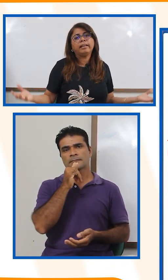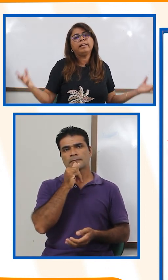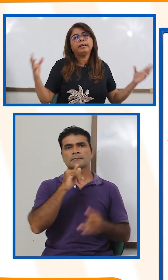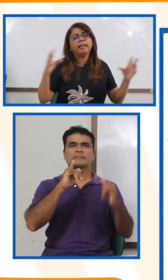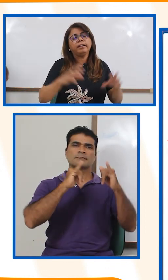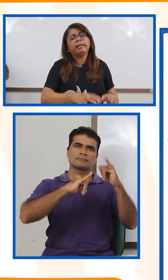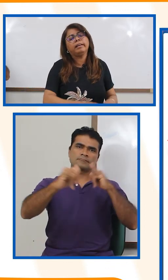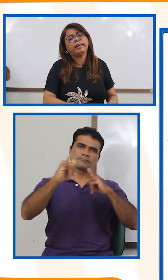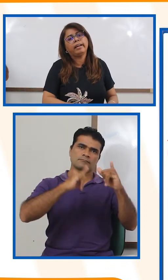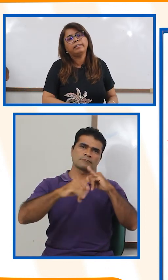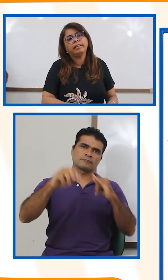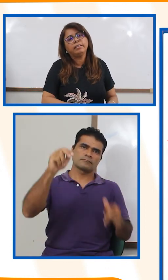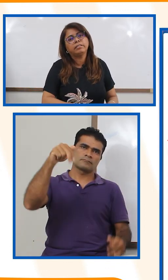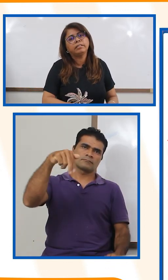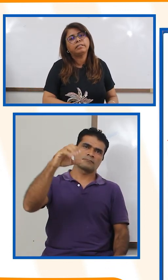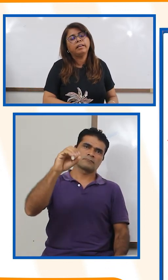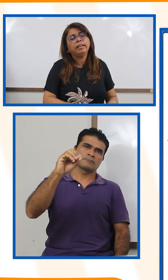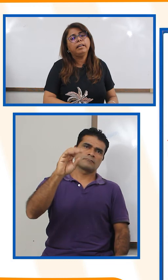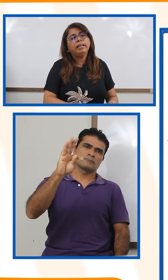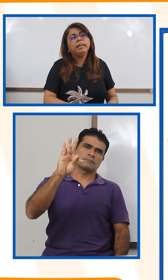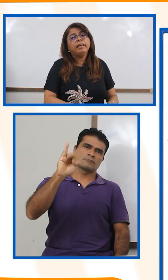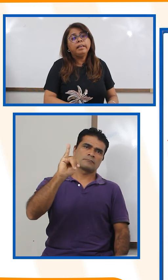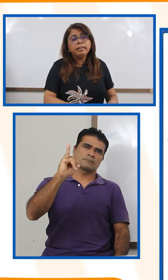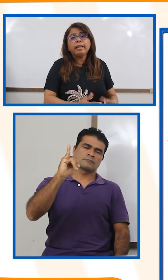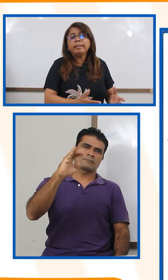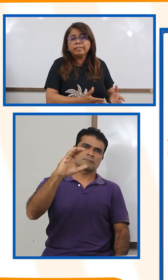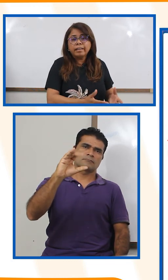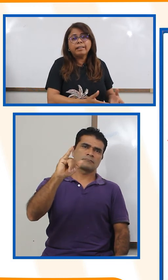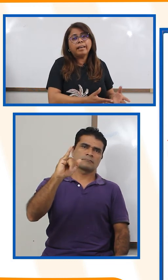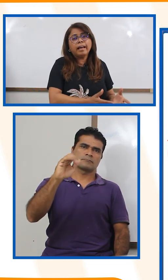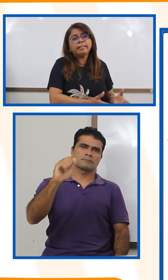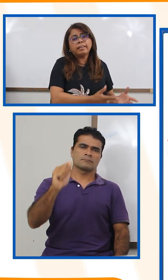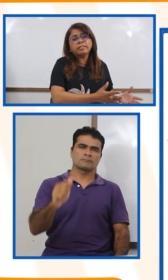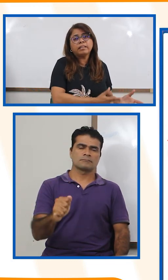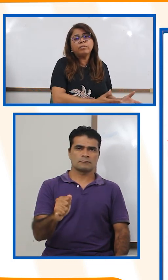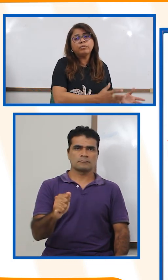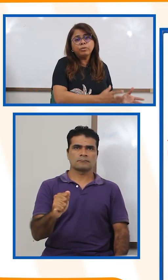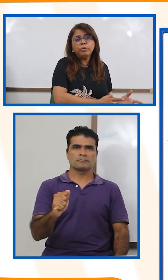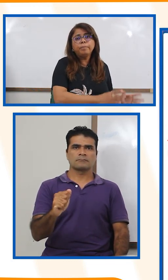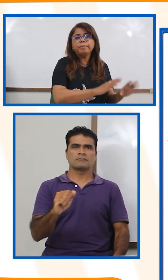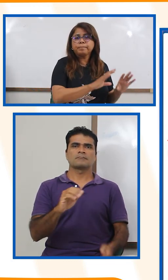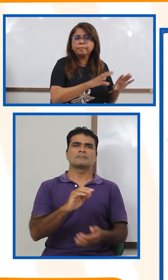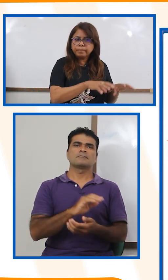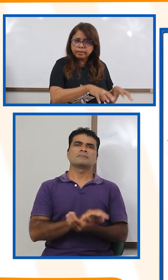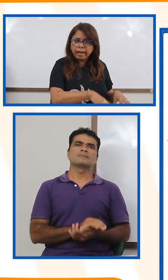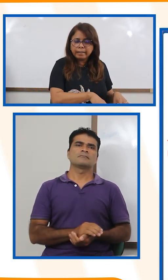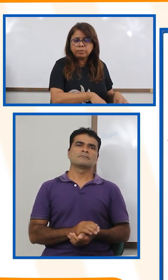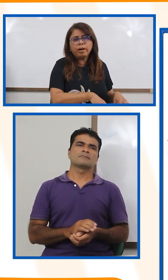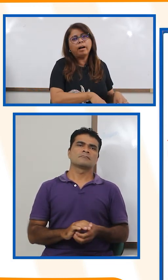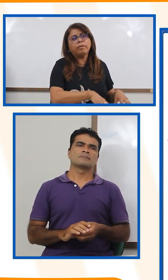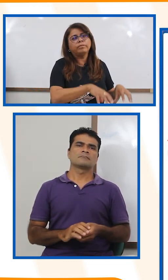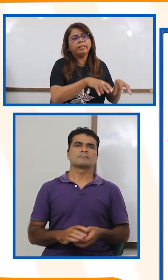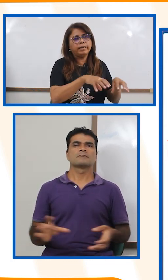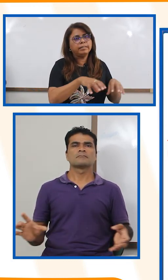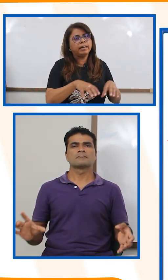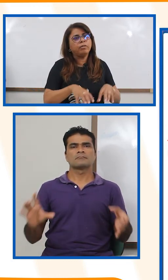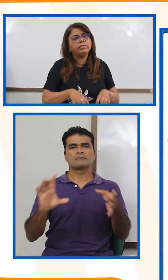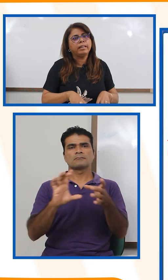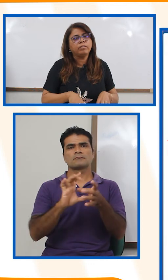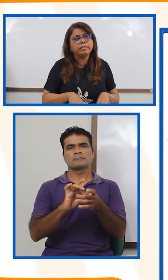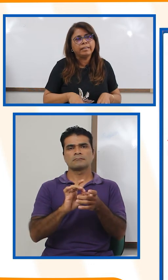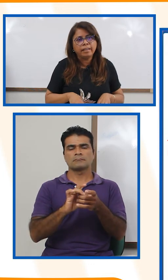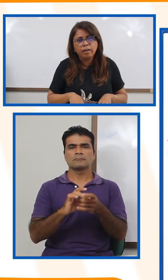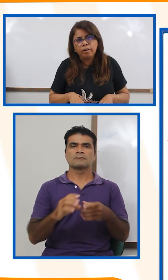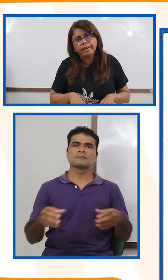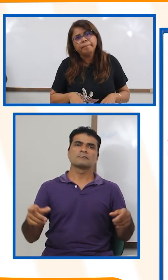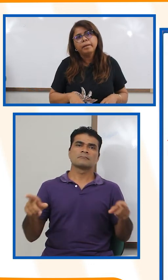ela tem características, né? E tem que ser ligada à questão do atual, né? Da coisa